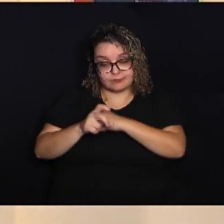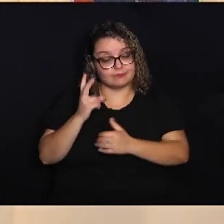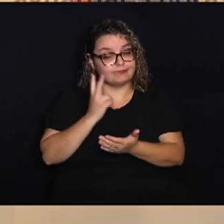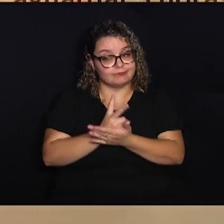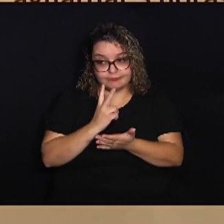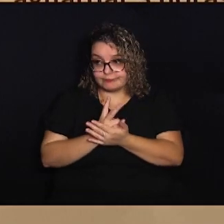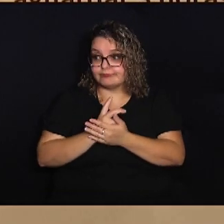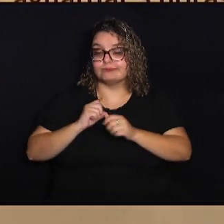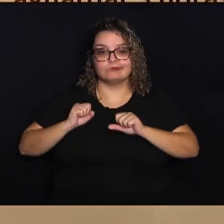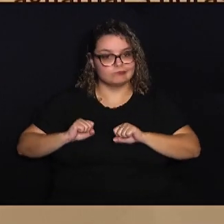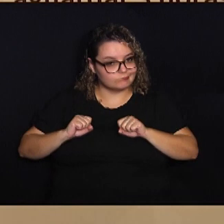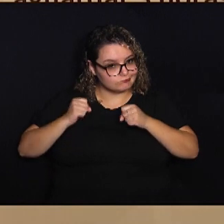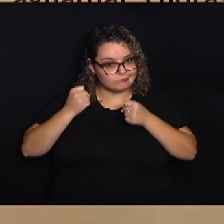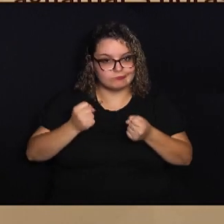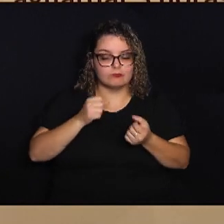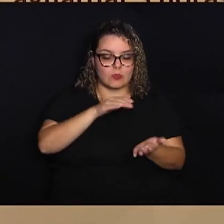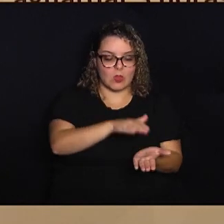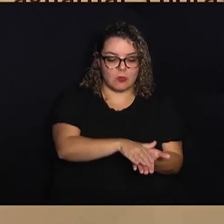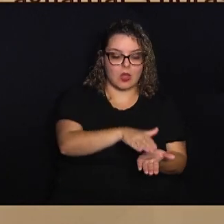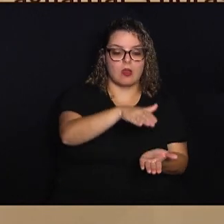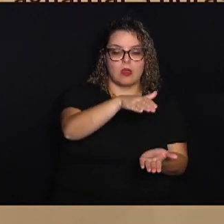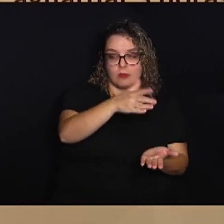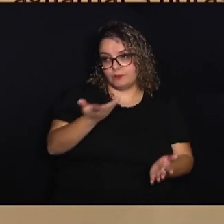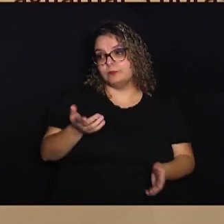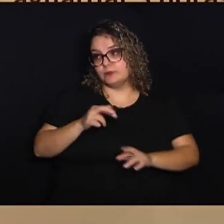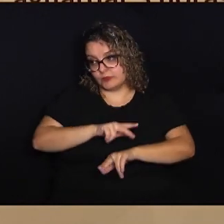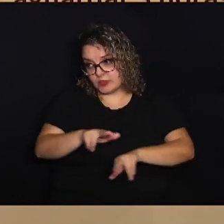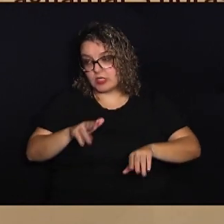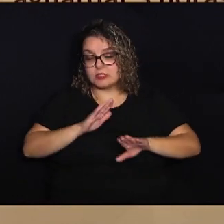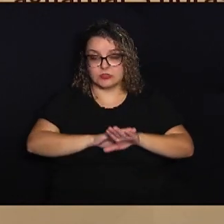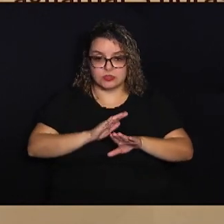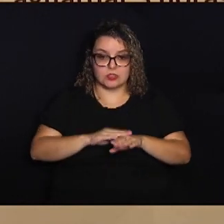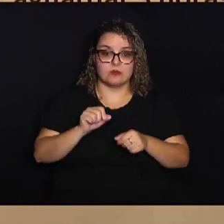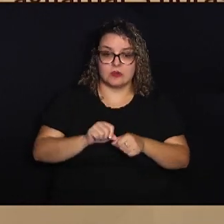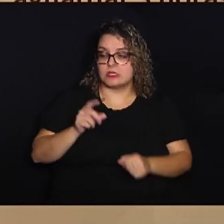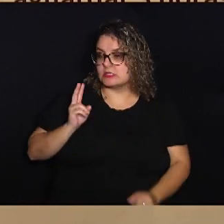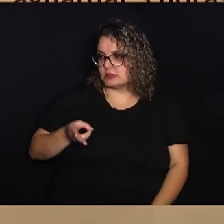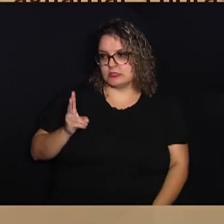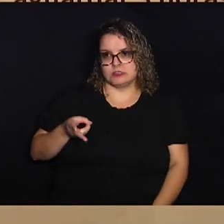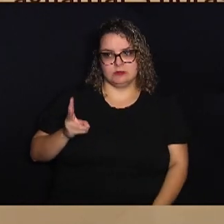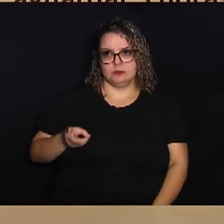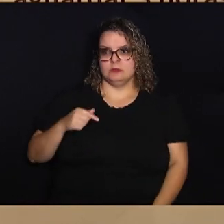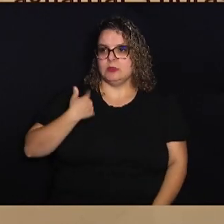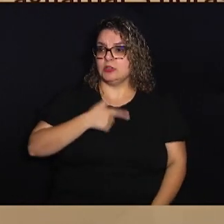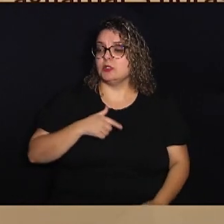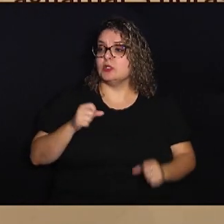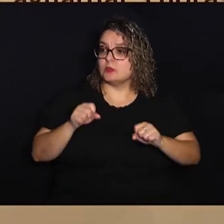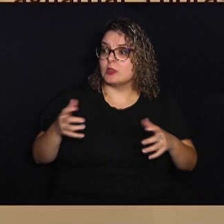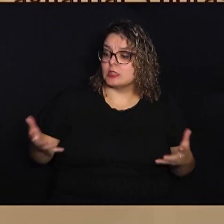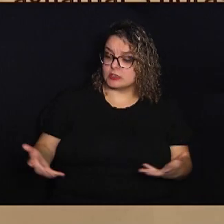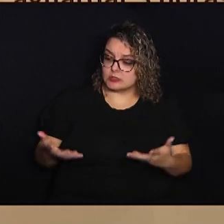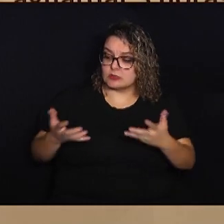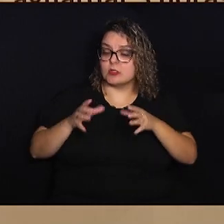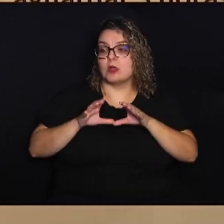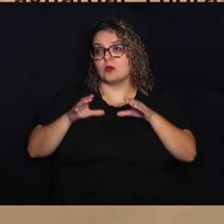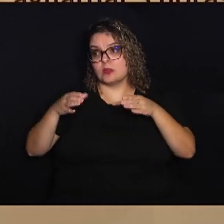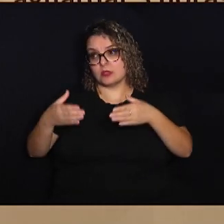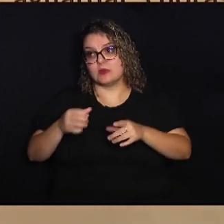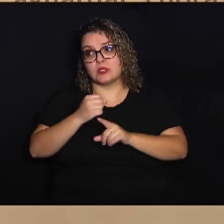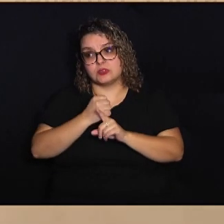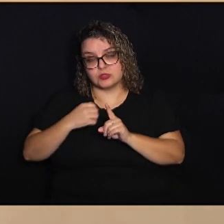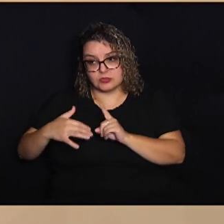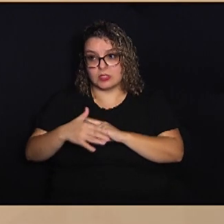uma luta manter os estoques. Várias ações são realizadas com frequência para que a gente possa incentivar a comunidade, a